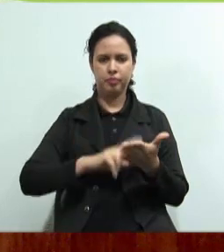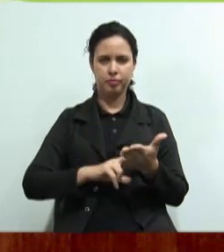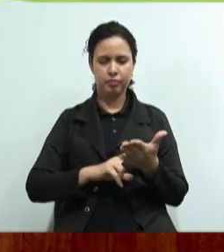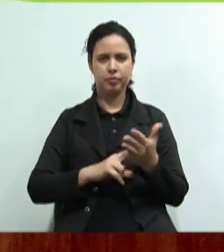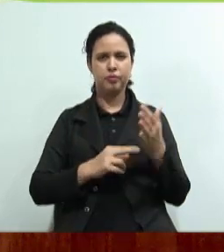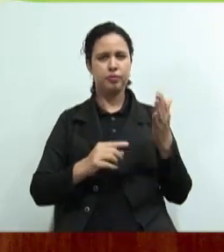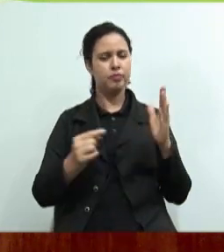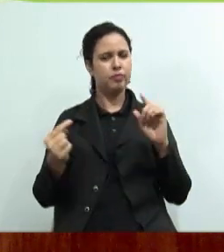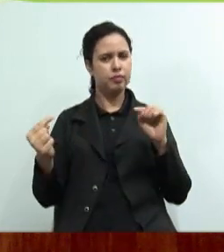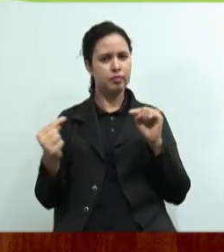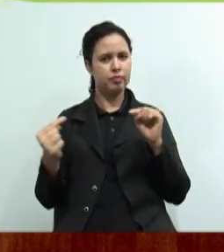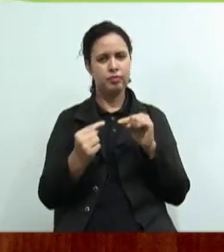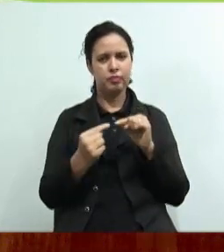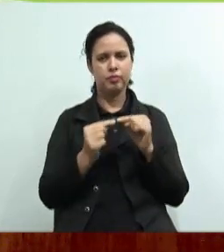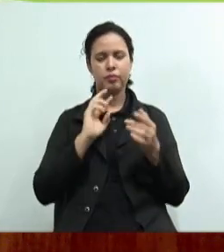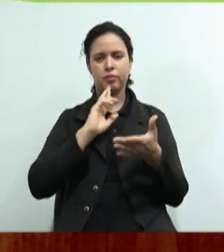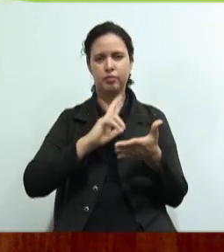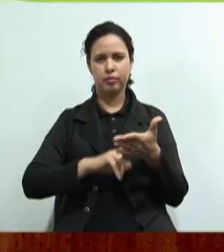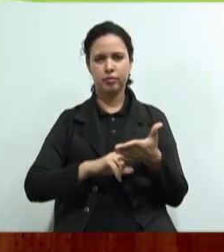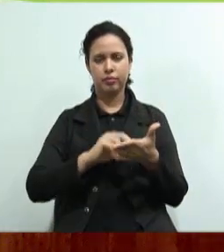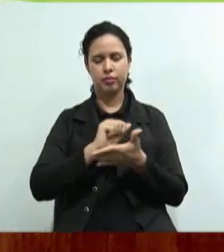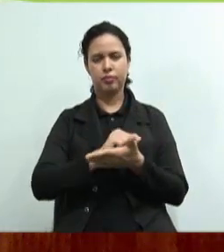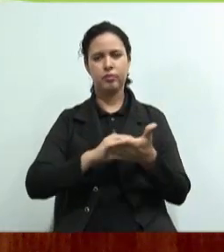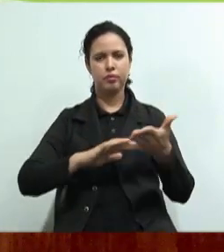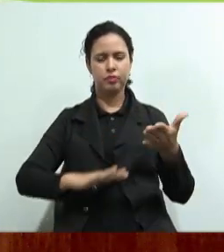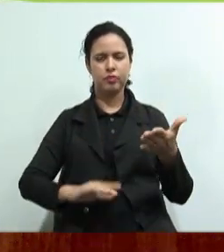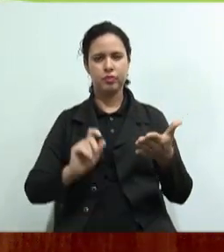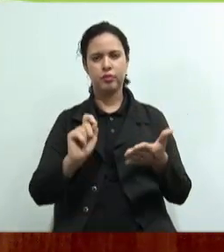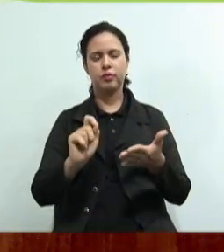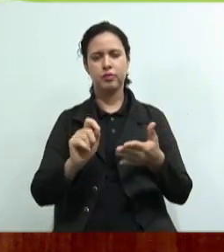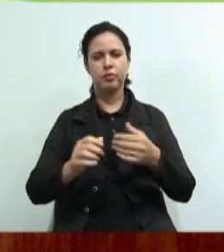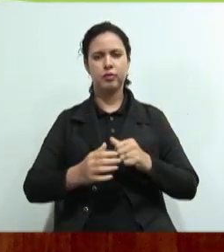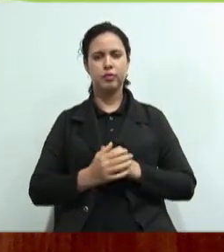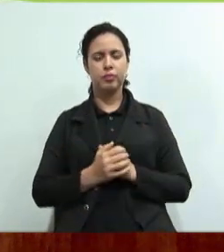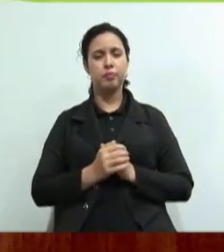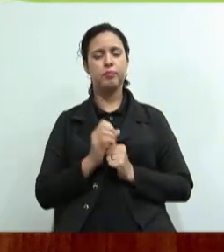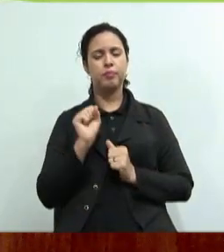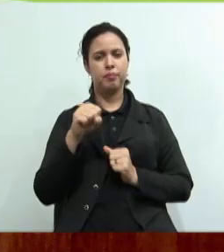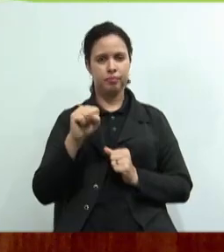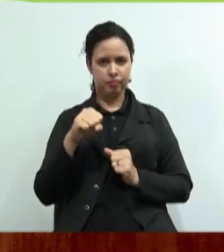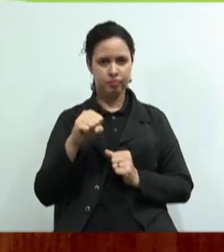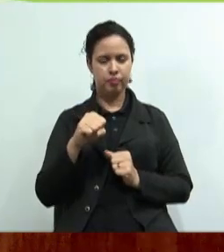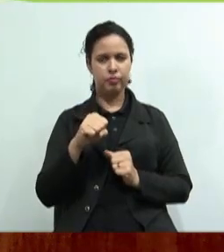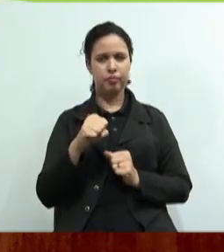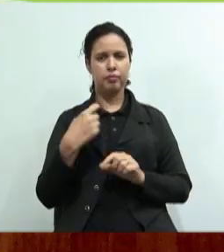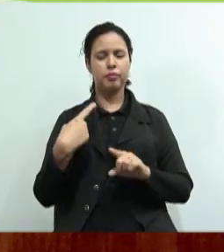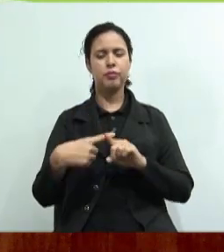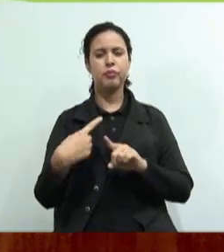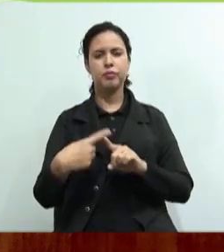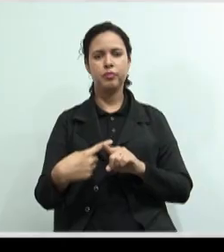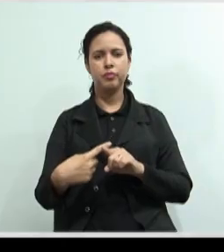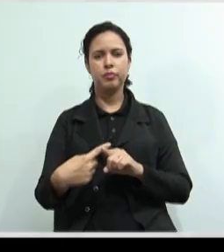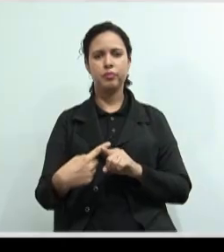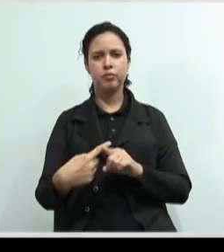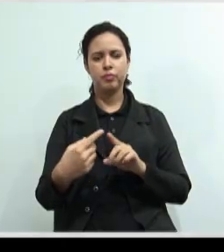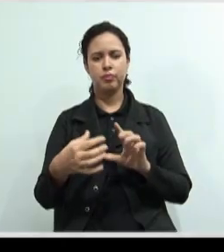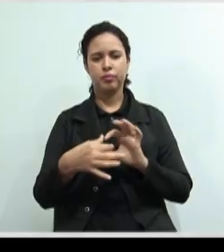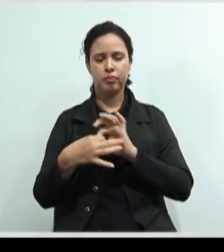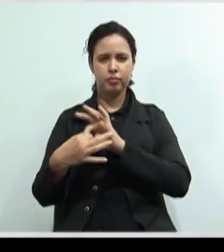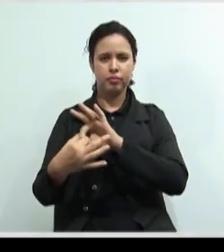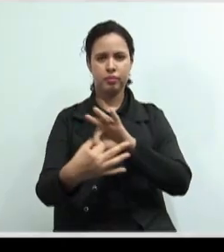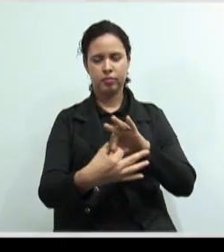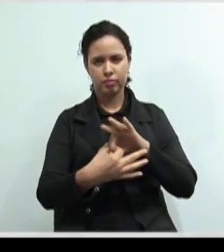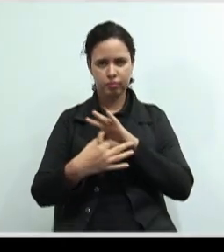acordo com a resposta do exercício, que fica assim, ó. Sim, esse tipo de relação configura-se como